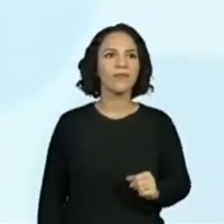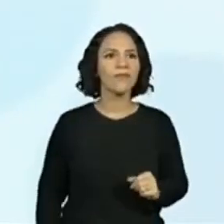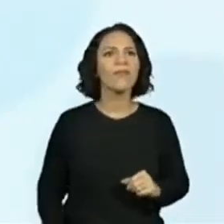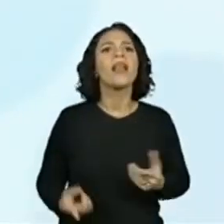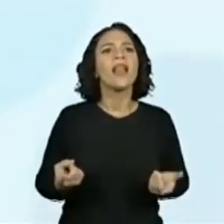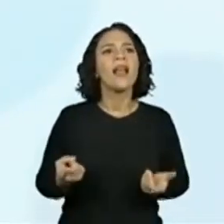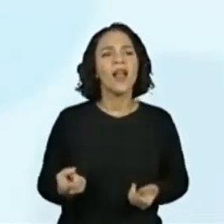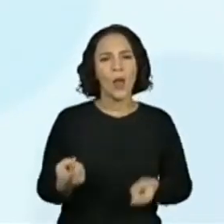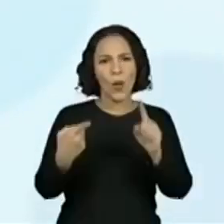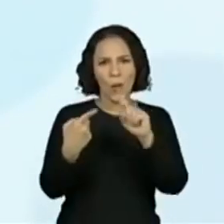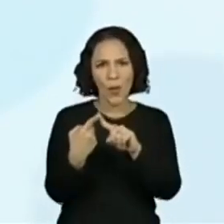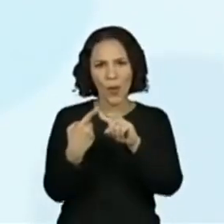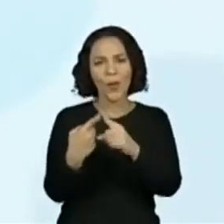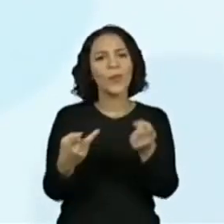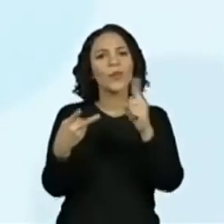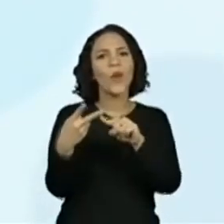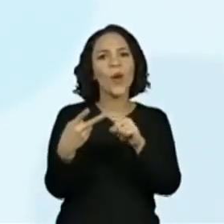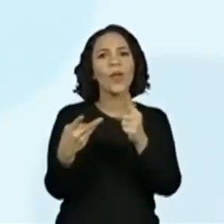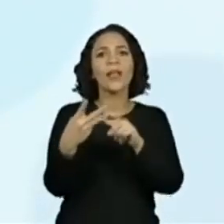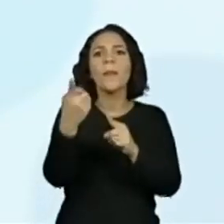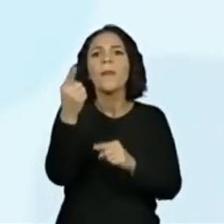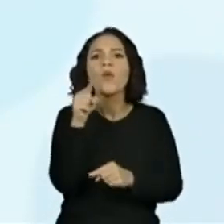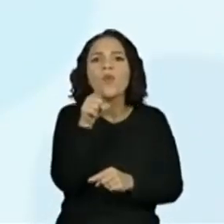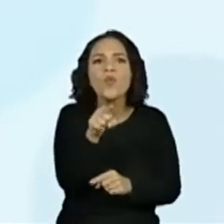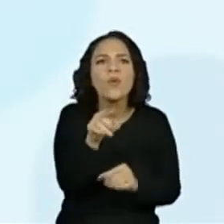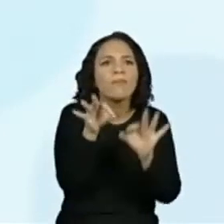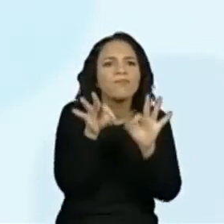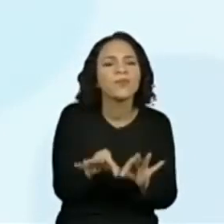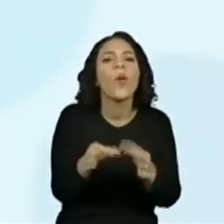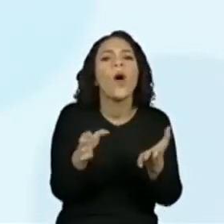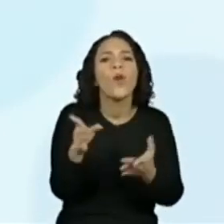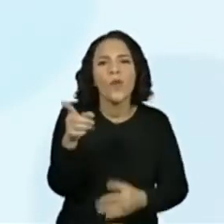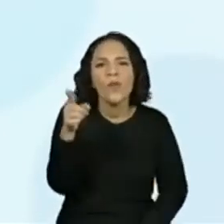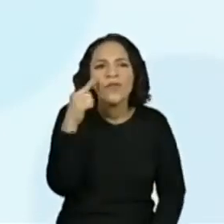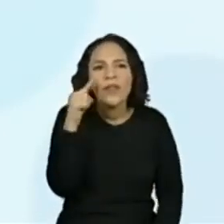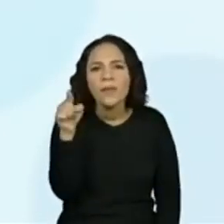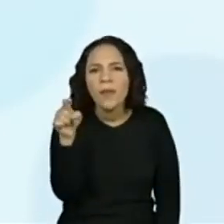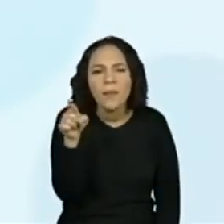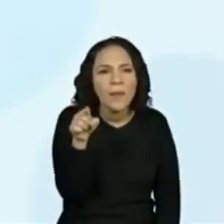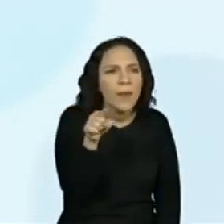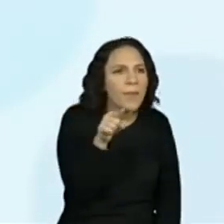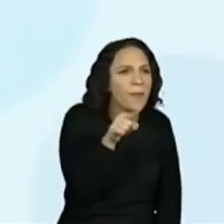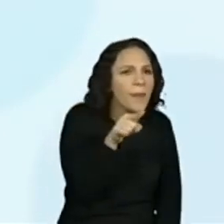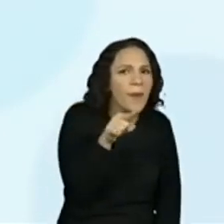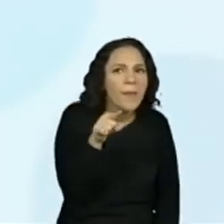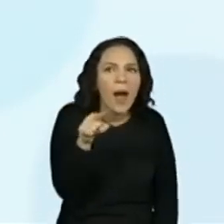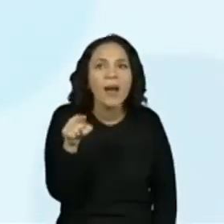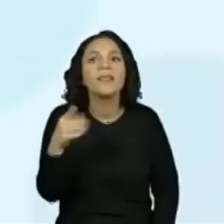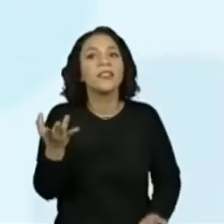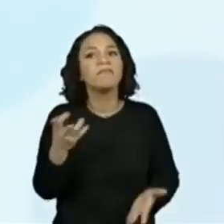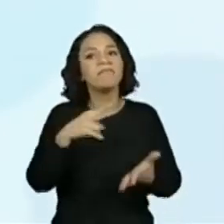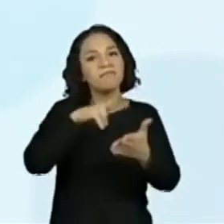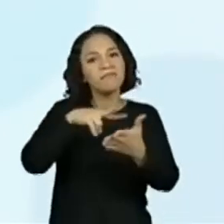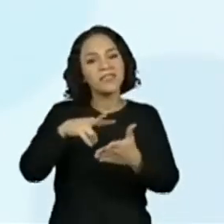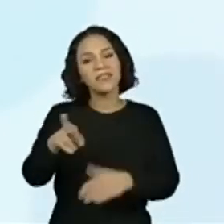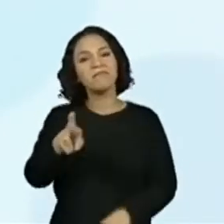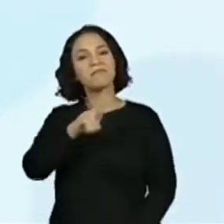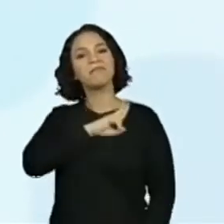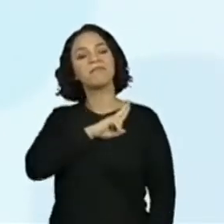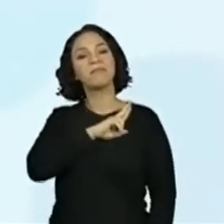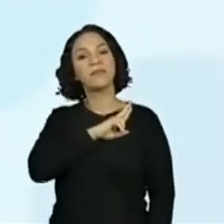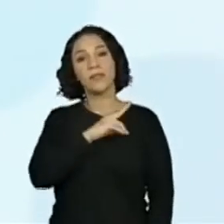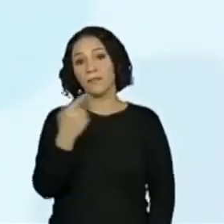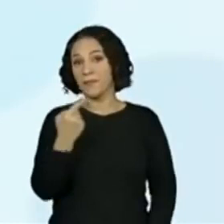aí. Coloquem a mão onde está escrito cabo de guerra. Aproxima aí do seu aparelho, leia e fala para a gente se é a primeira